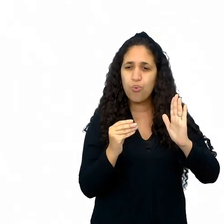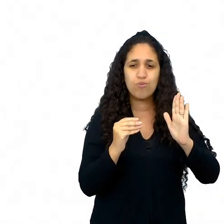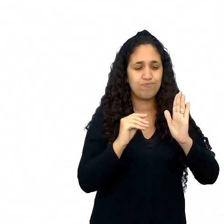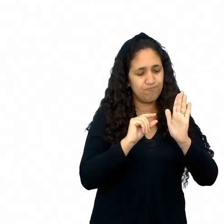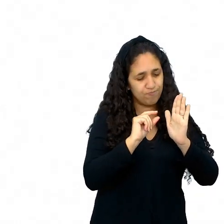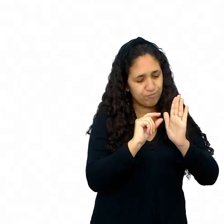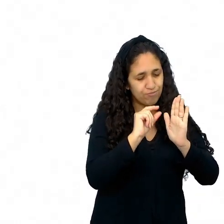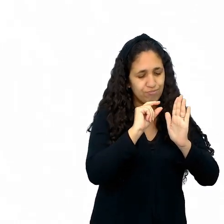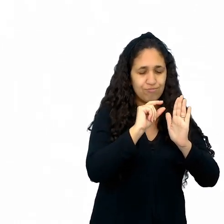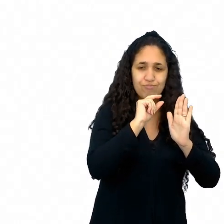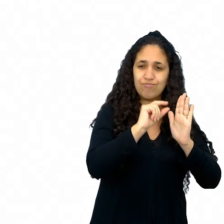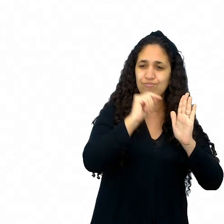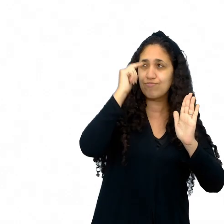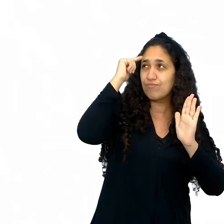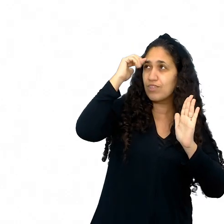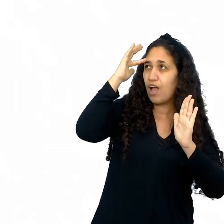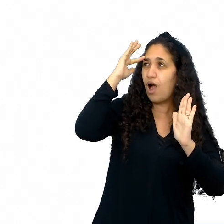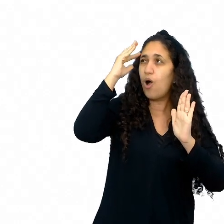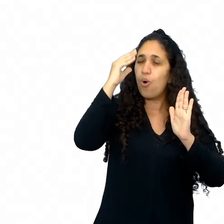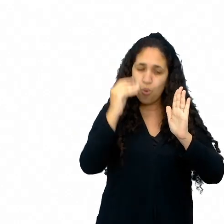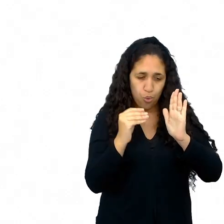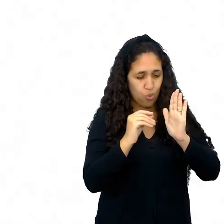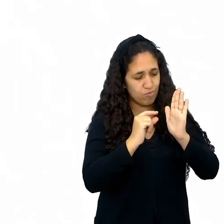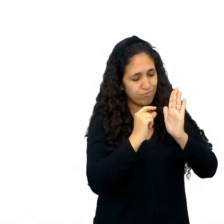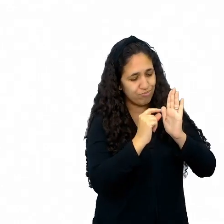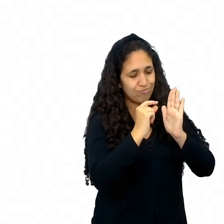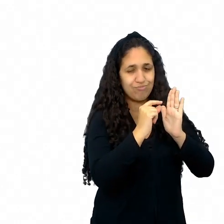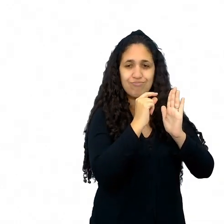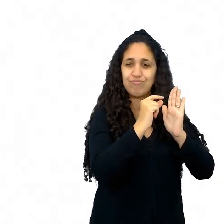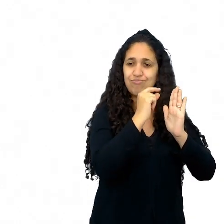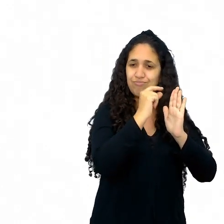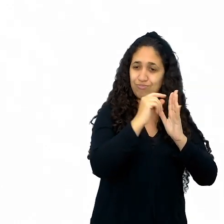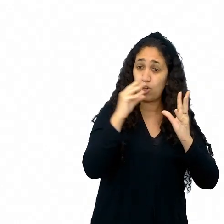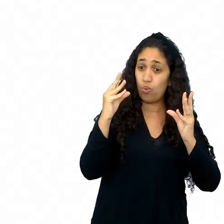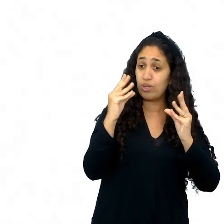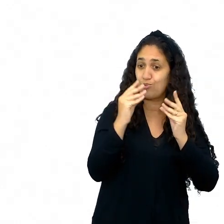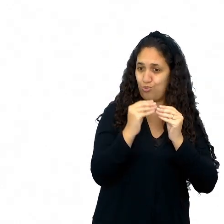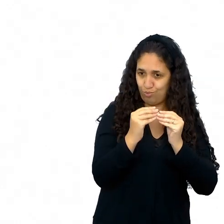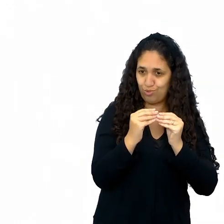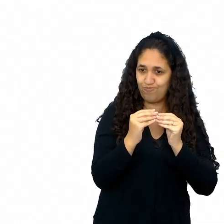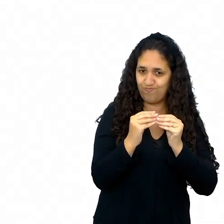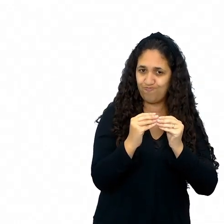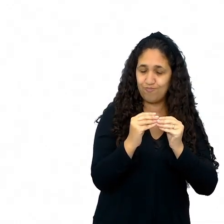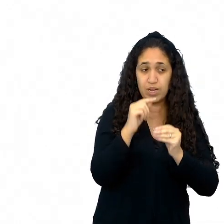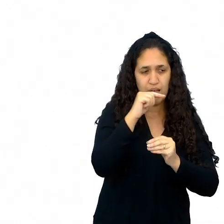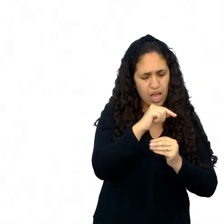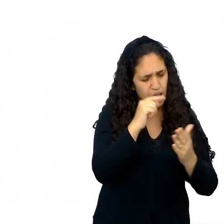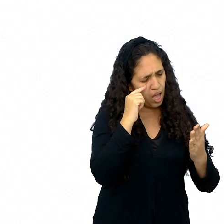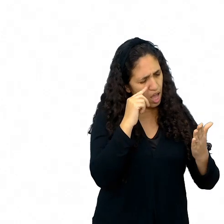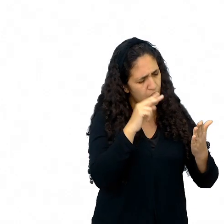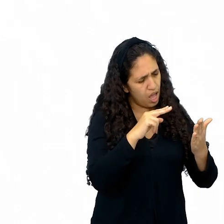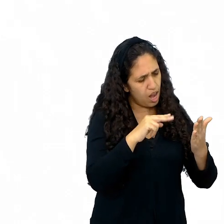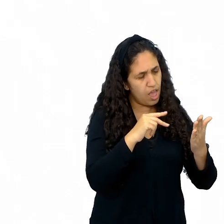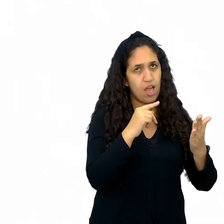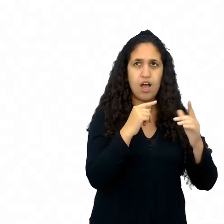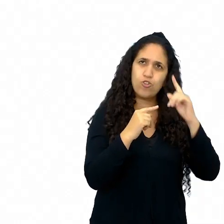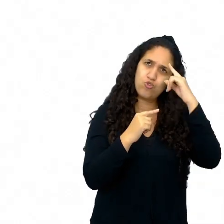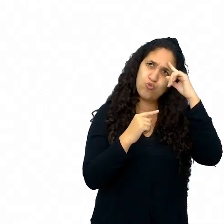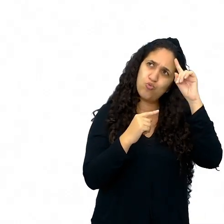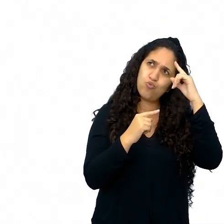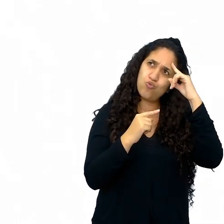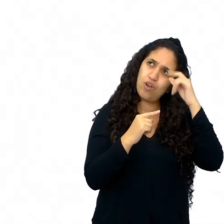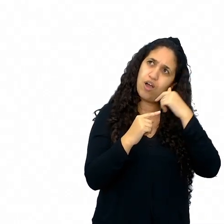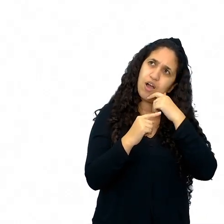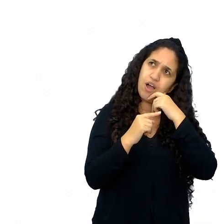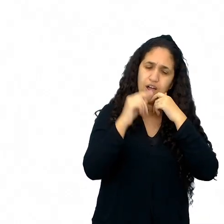mentalmente as ideias que estão ligadas ali naquele texto, para que ele esclareça as dúvidas ou para